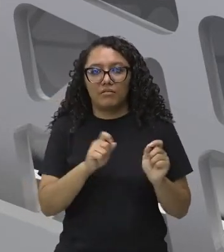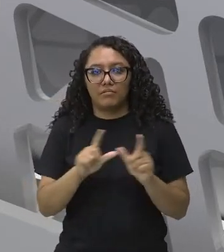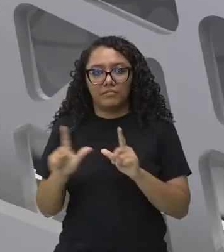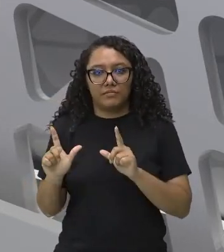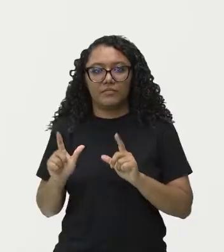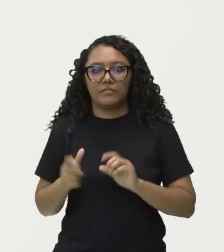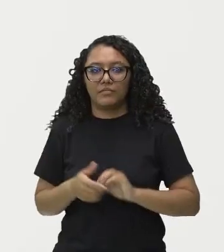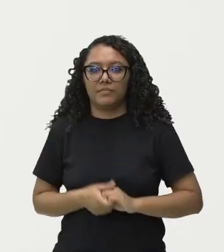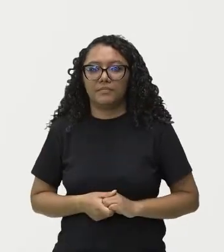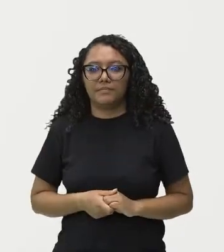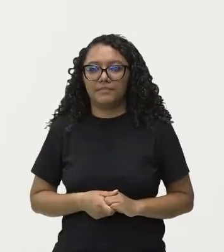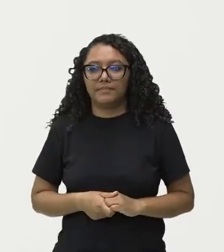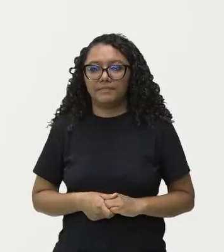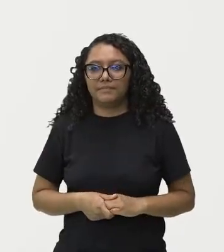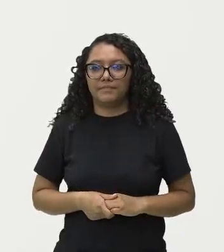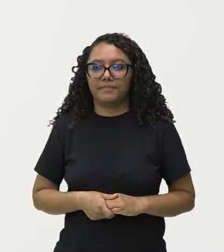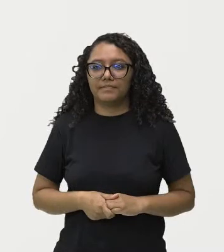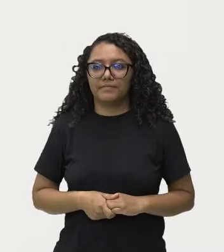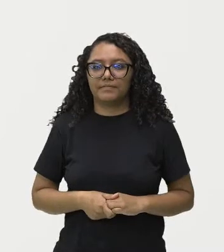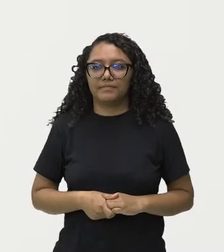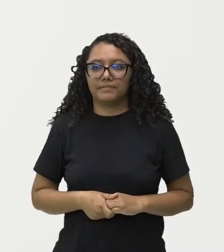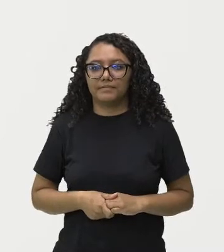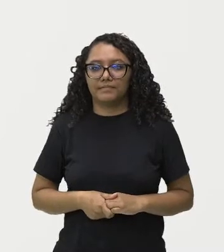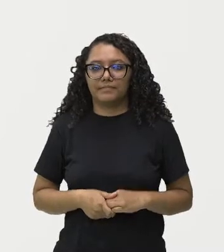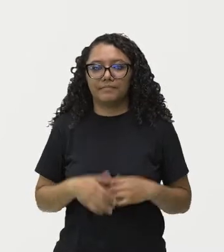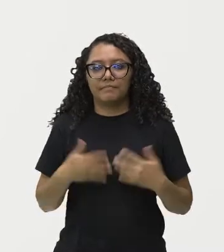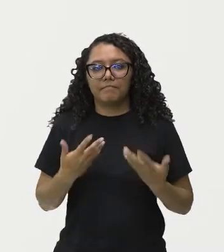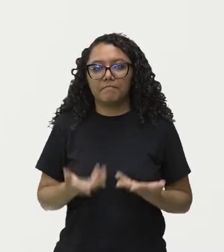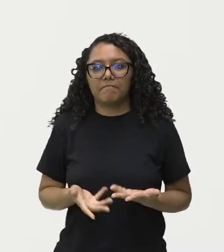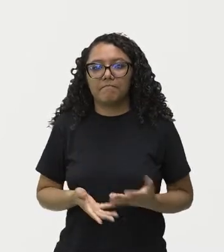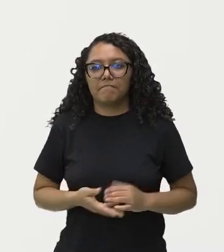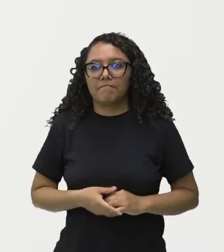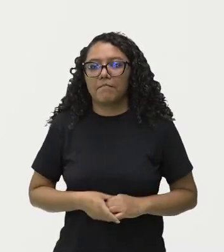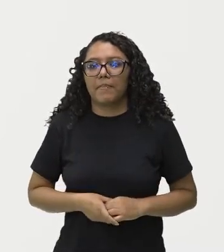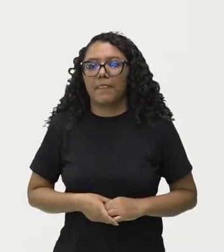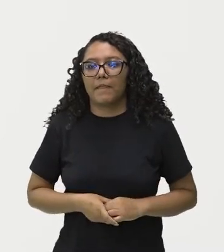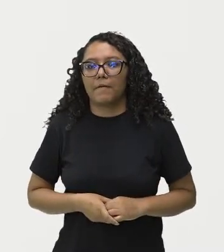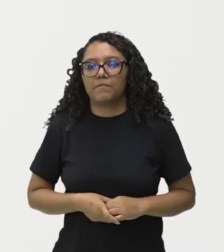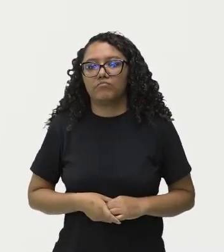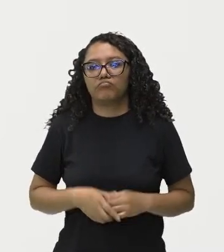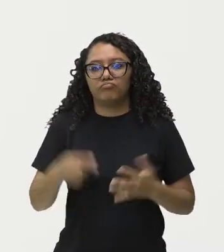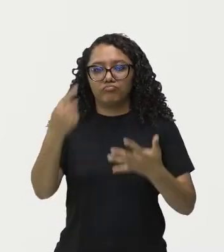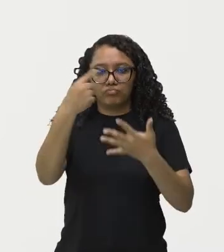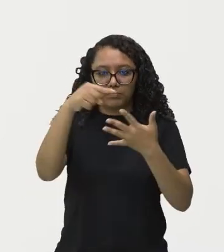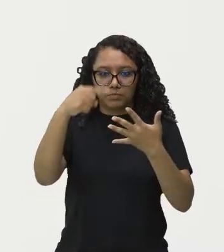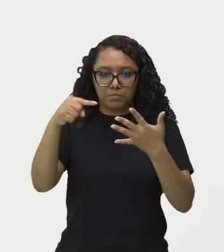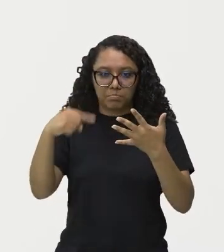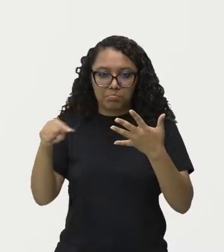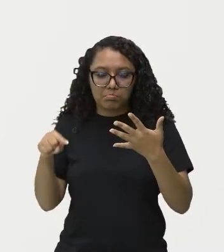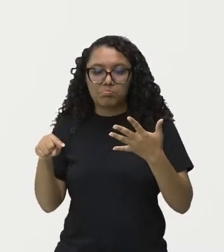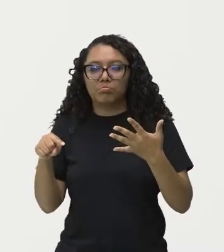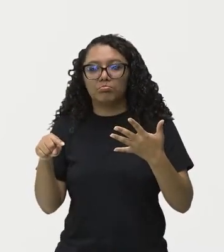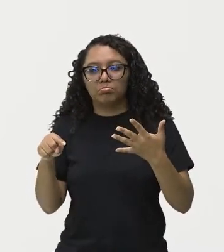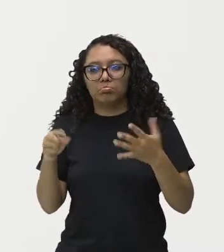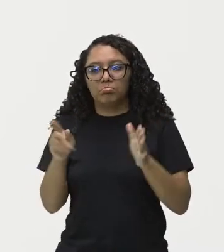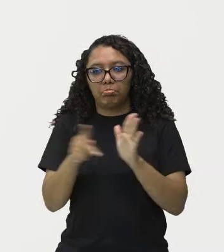componentes do cilindro. Muito bem, então componentes do cilindro.